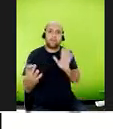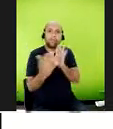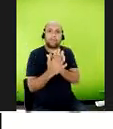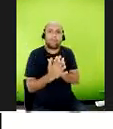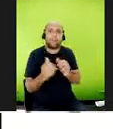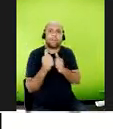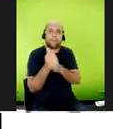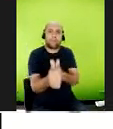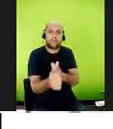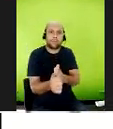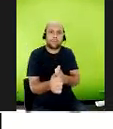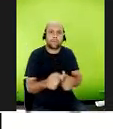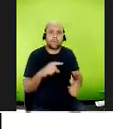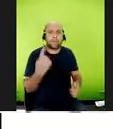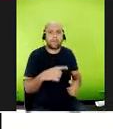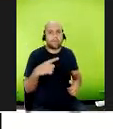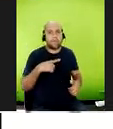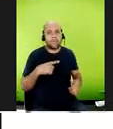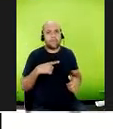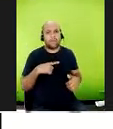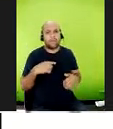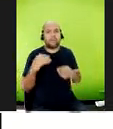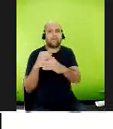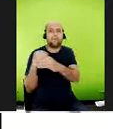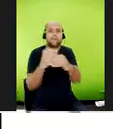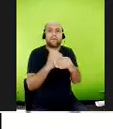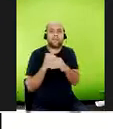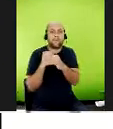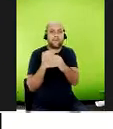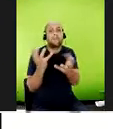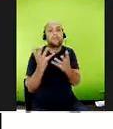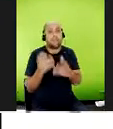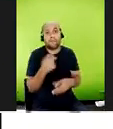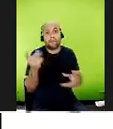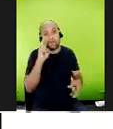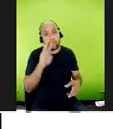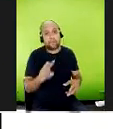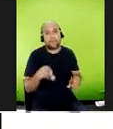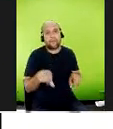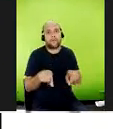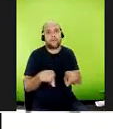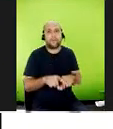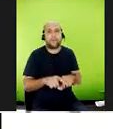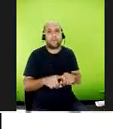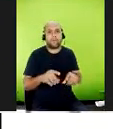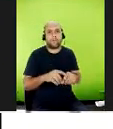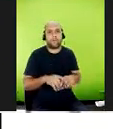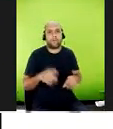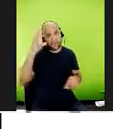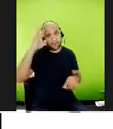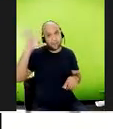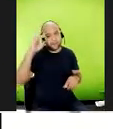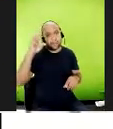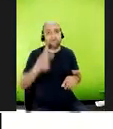acompanhar para que a gente tenha e oferecer Equidade Então eu queria que vocês olhassem isso para que você também é refletisse no olhar de